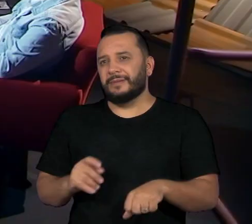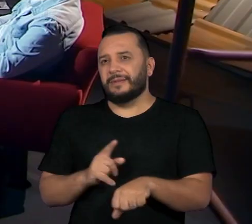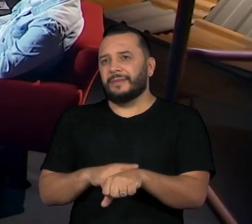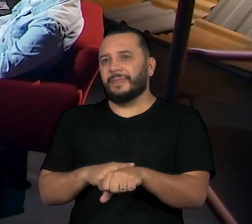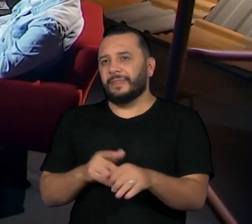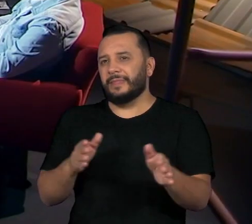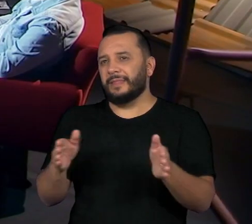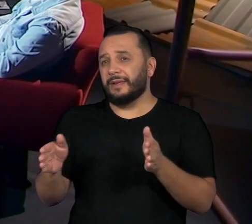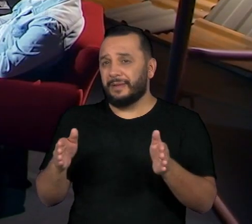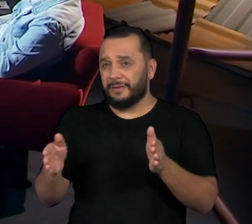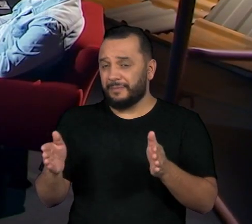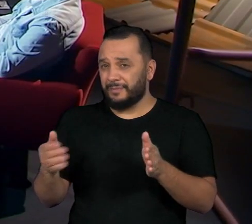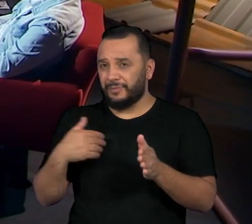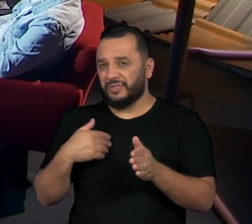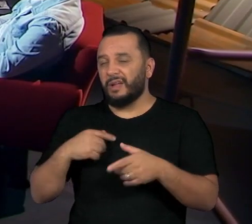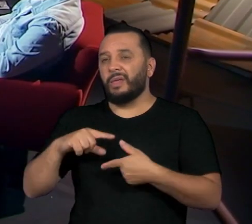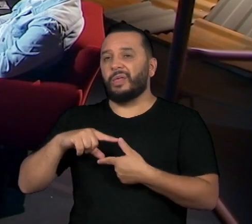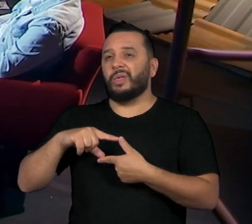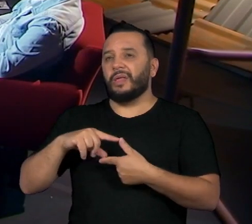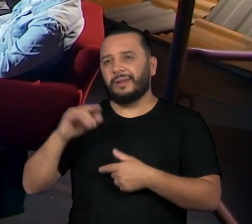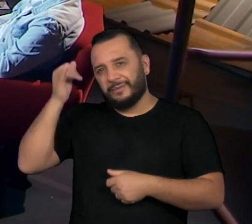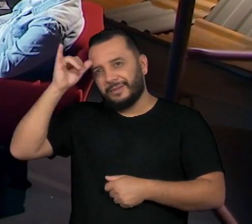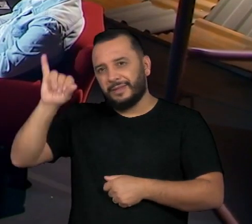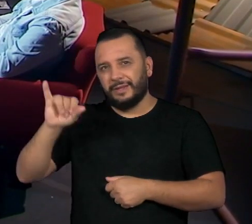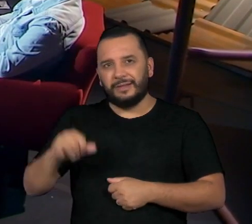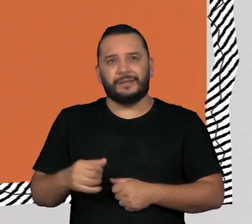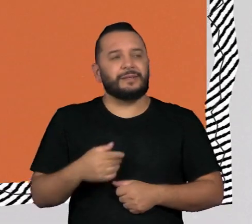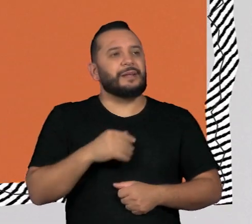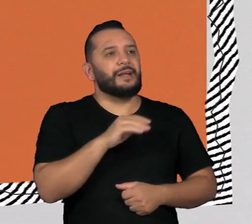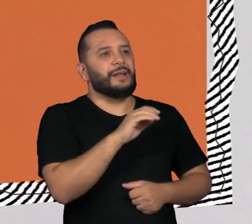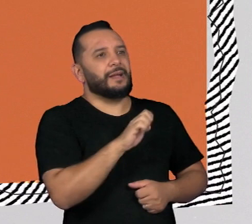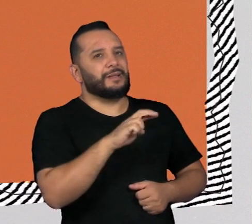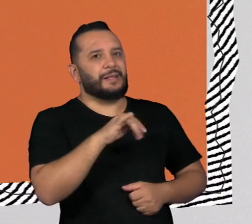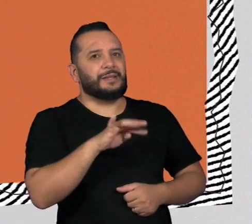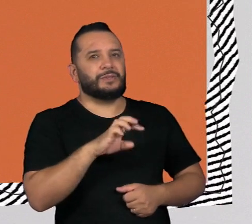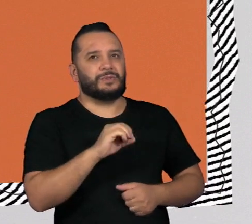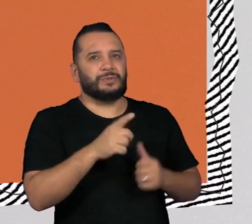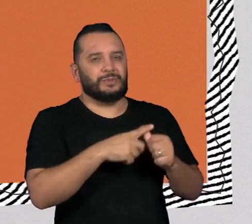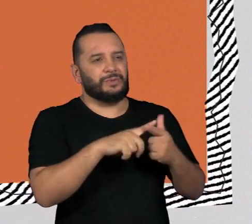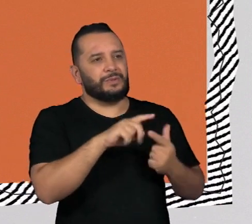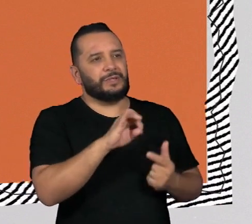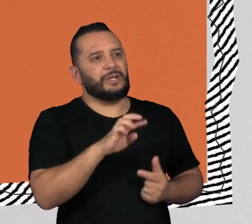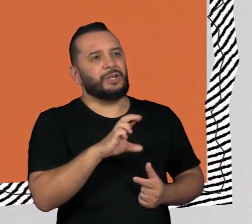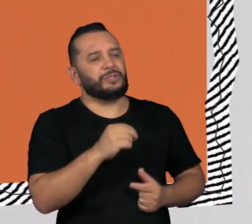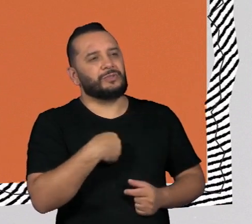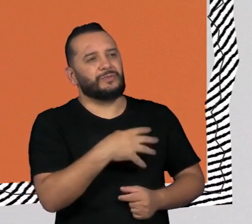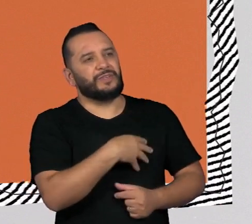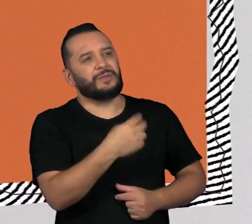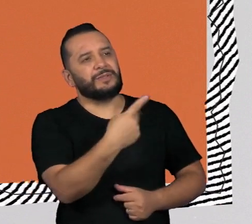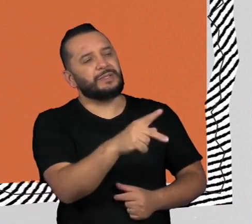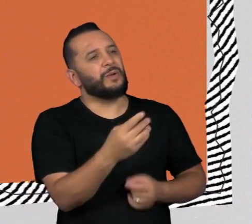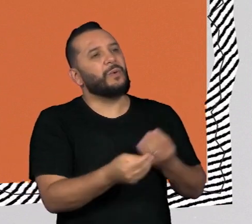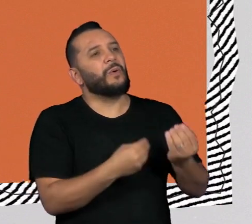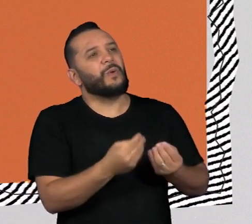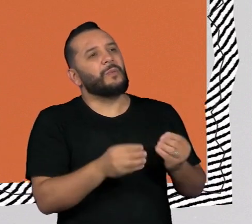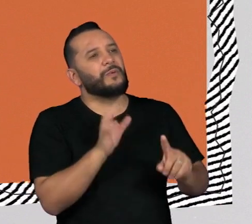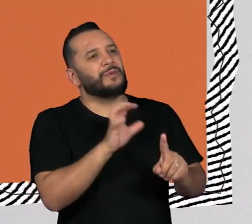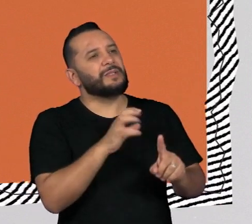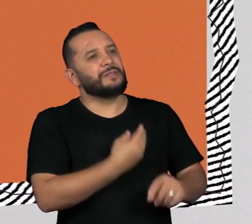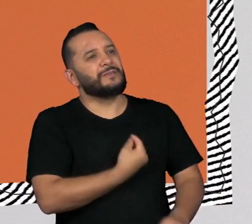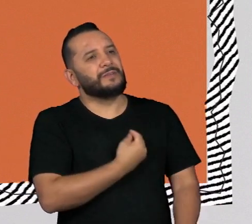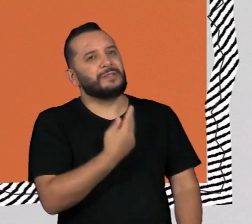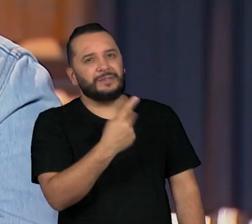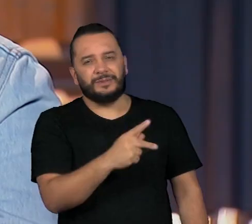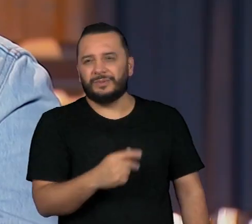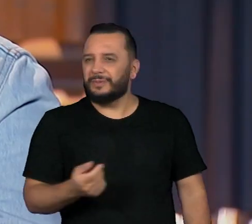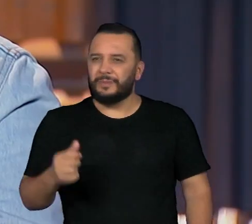toa. Vamos falar do Ernesto e Sérgio, filhos aí. Meus amores. O que que eles trouxeram para a sua vida? Ah, eles mudaram